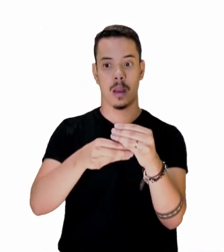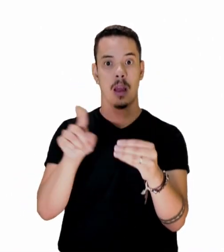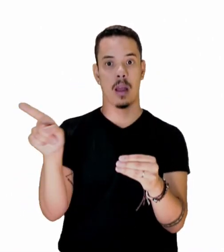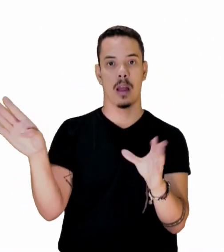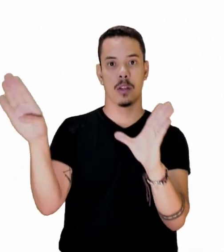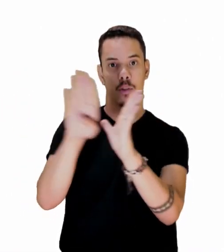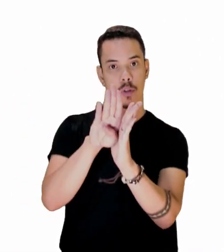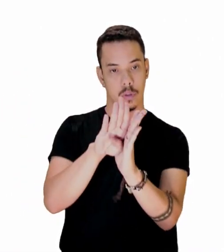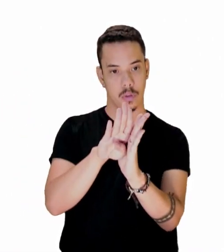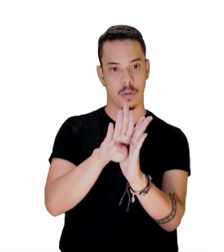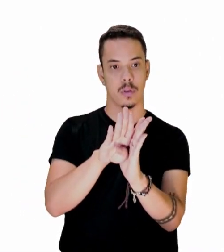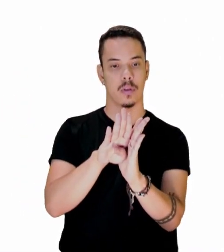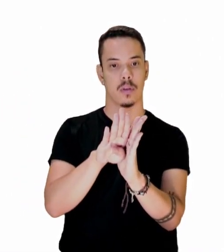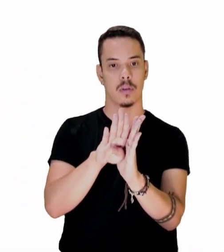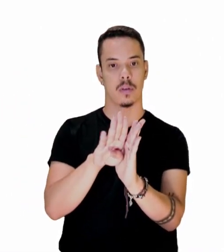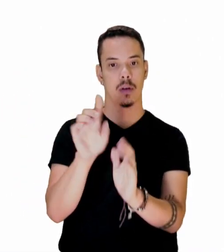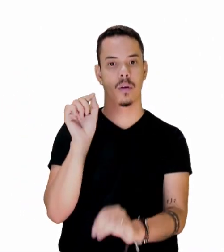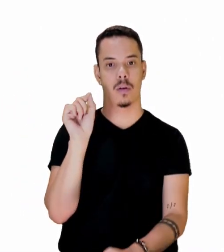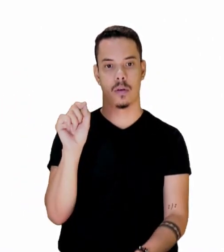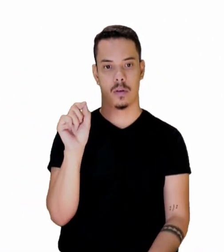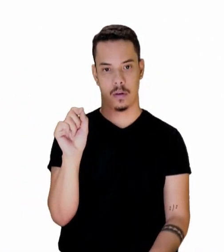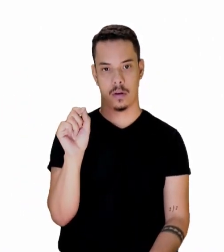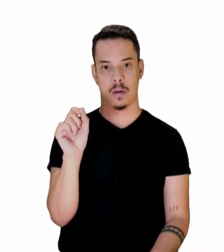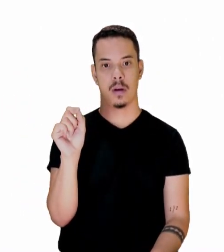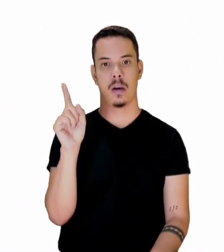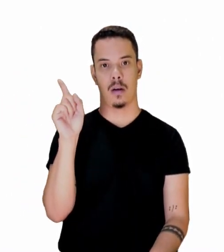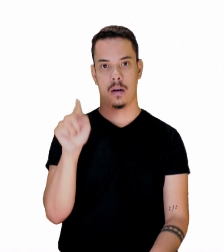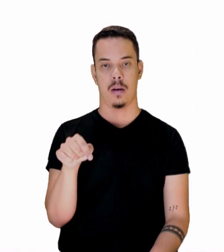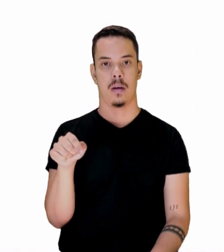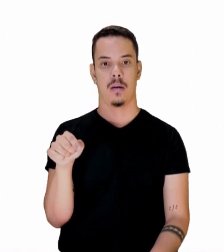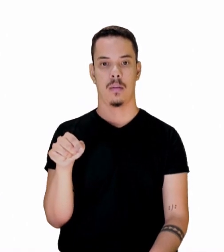chegou. Ele é pronome o quê? Pronome